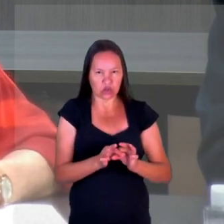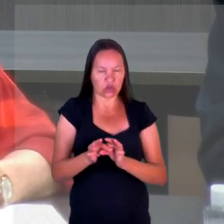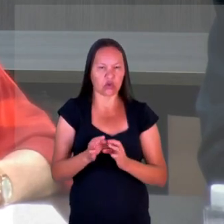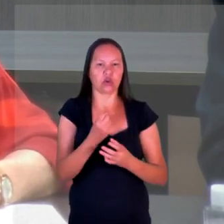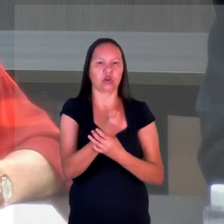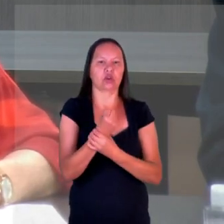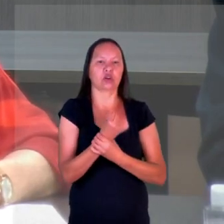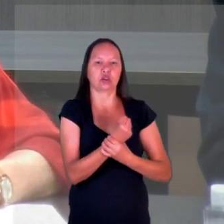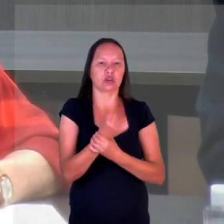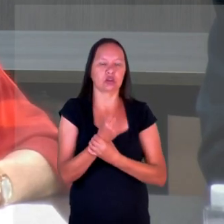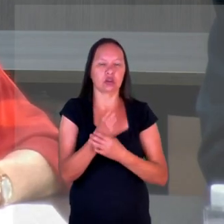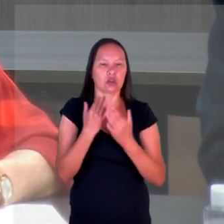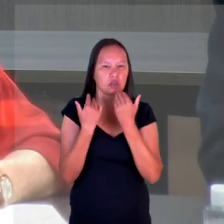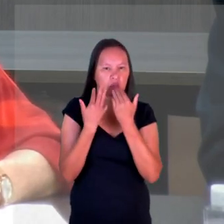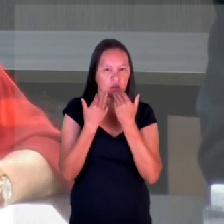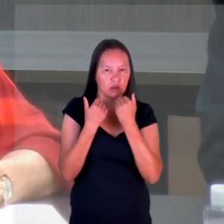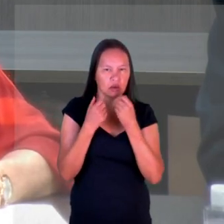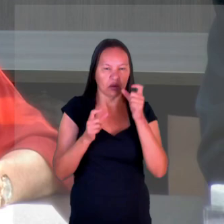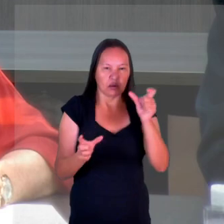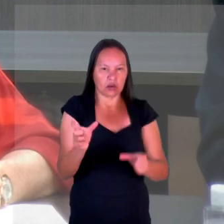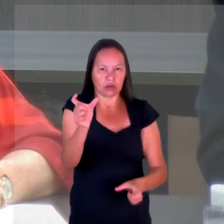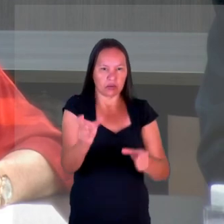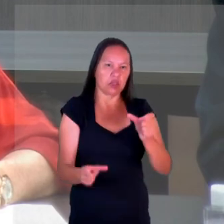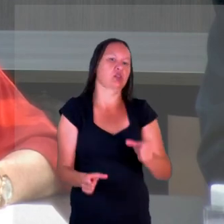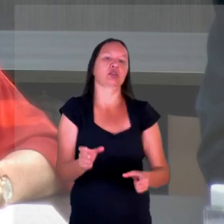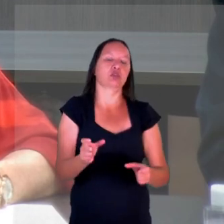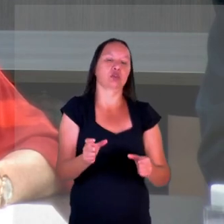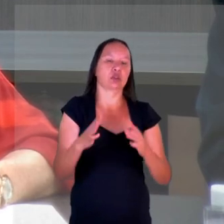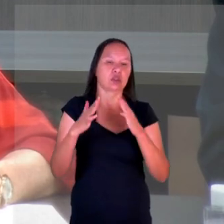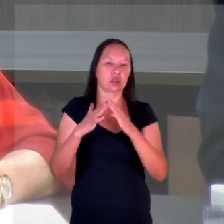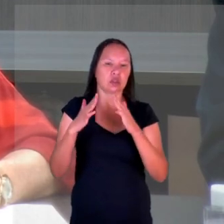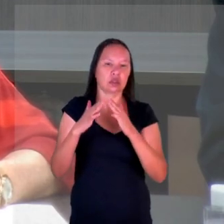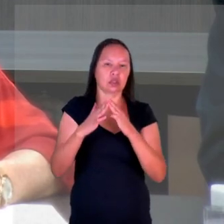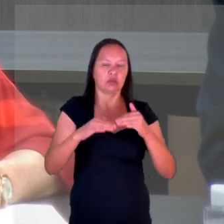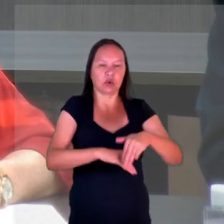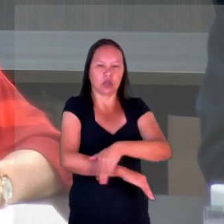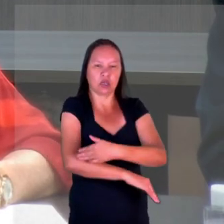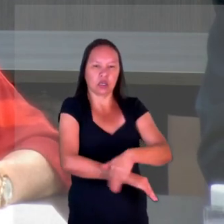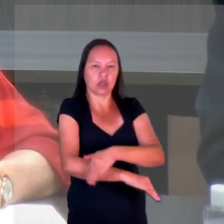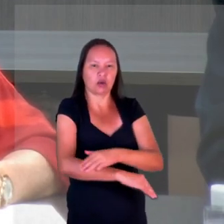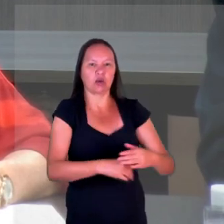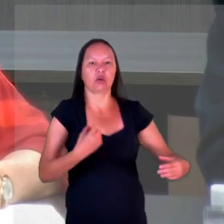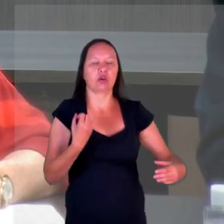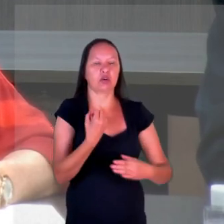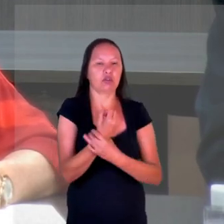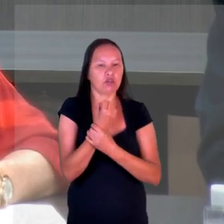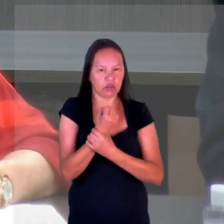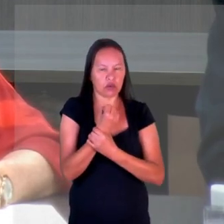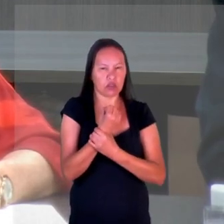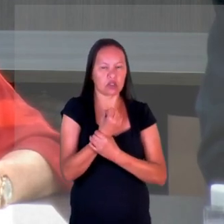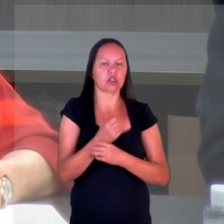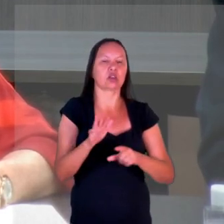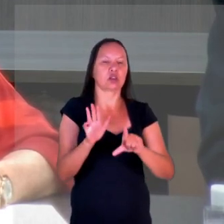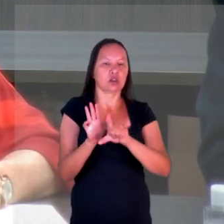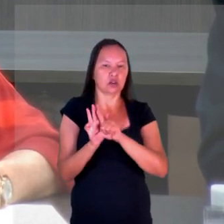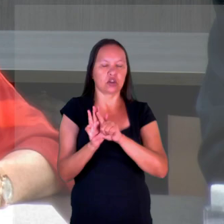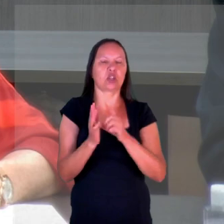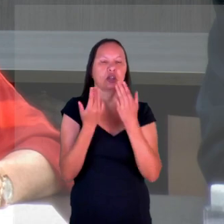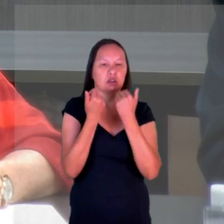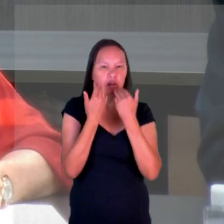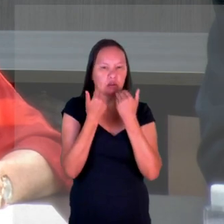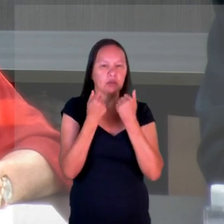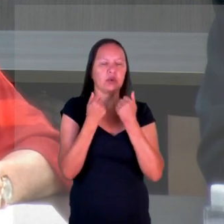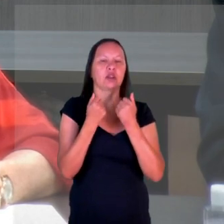alimentar e defesa das pessoas em situação de rua busca reforçar o compromisso da Defesa do direito humano Alimentação